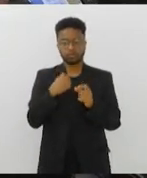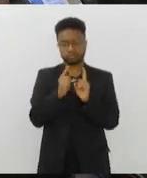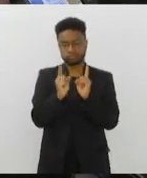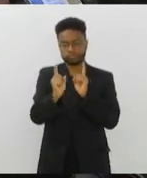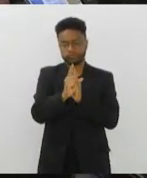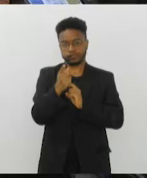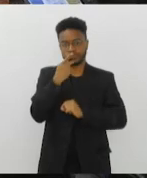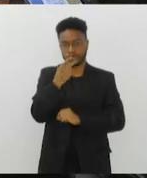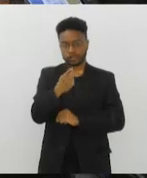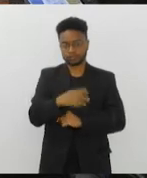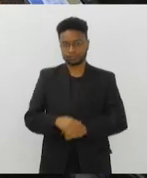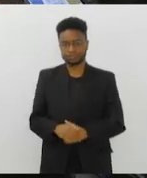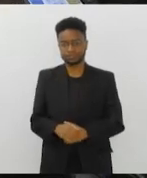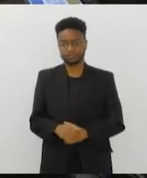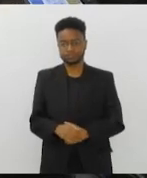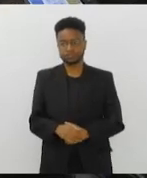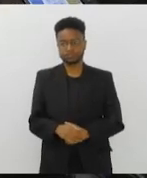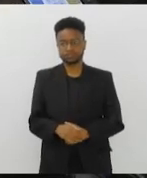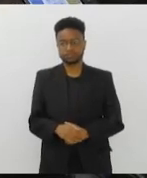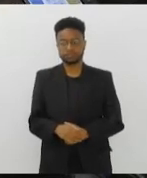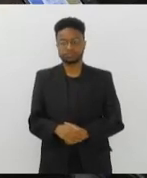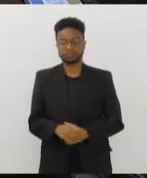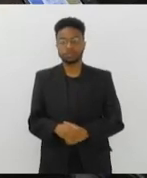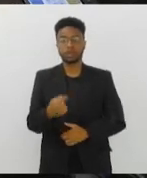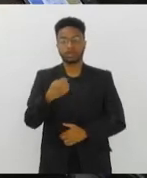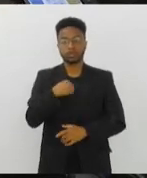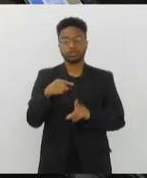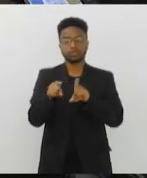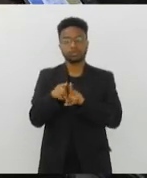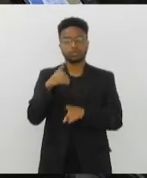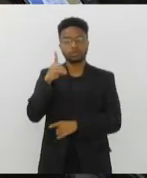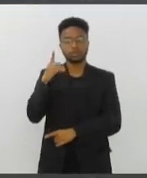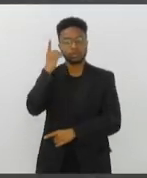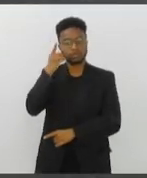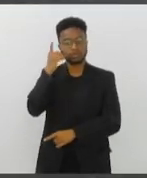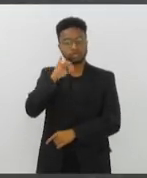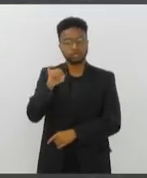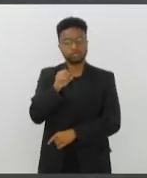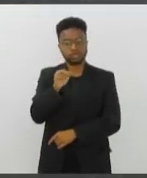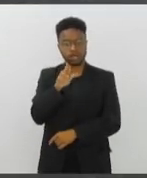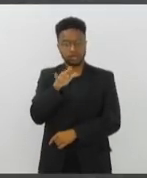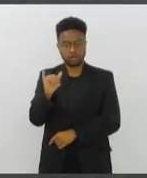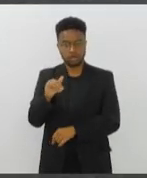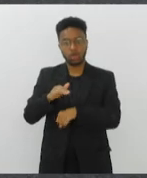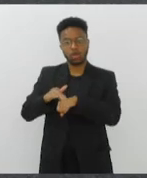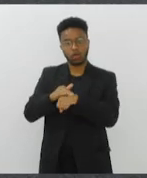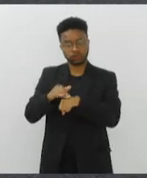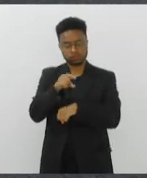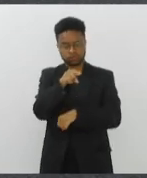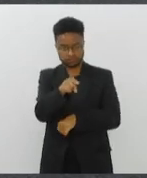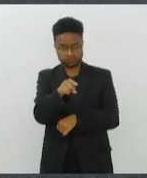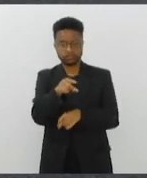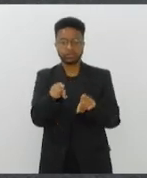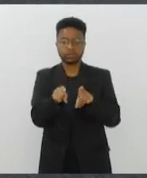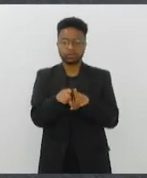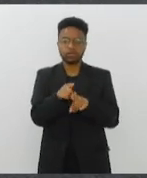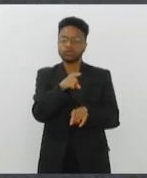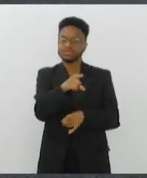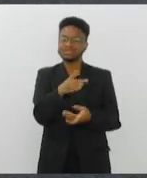favor. Eu e o deputado Jari acabamos de falar com Vossa Excelência. Vossa Excelência